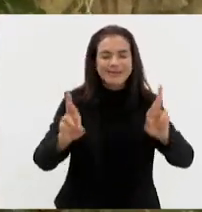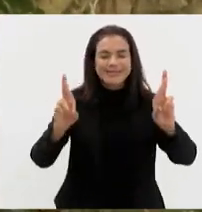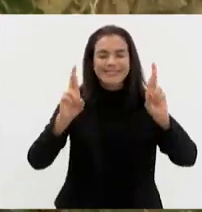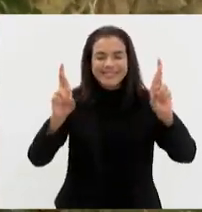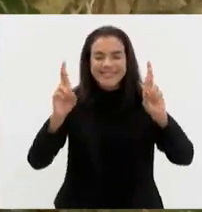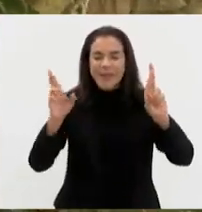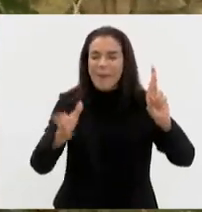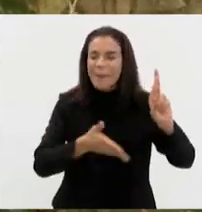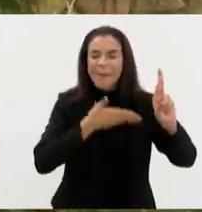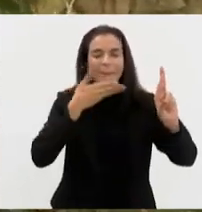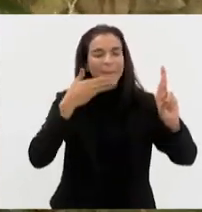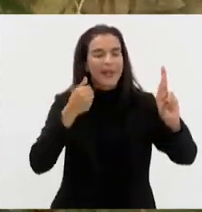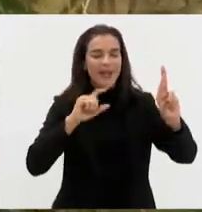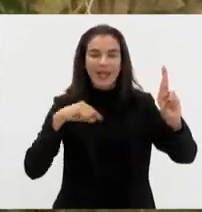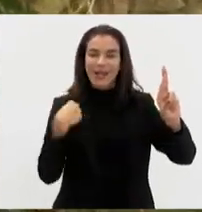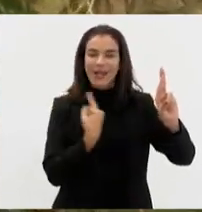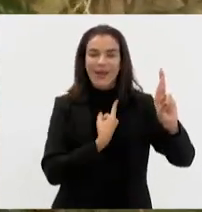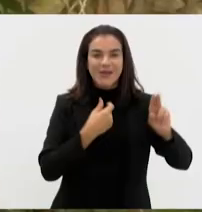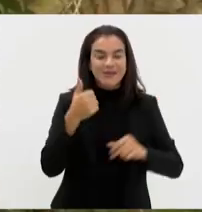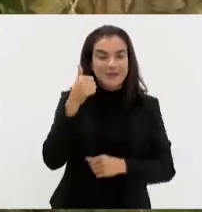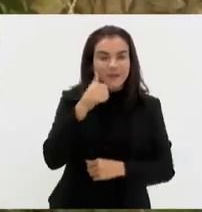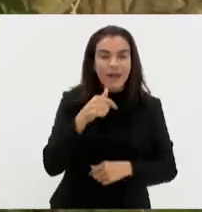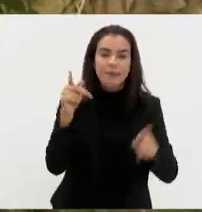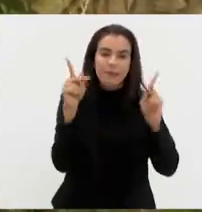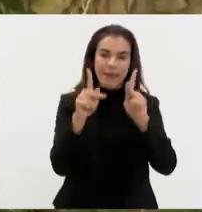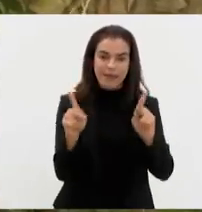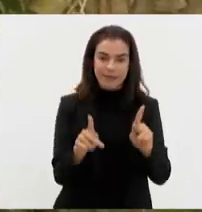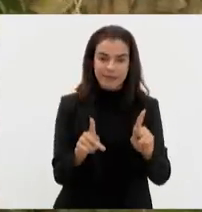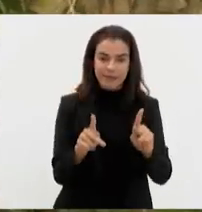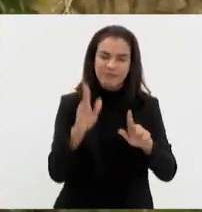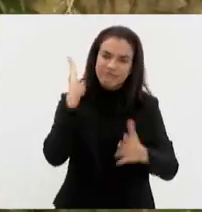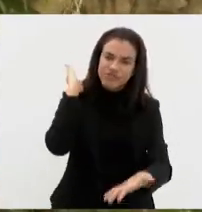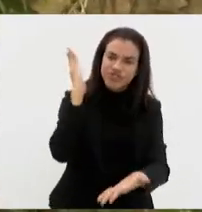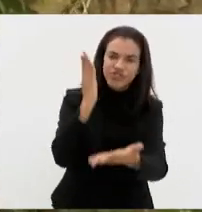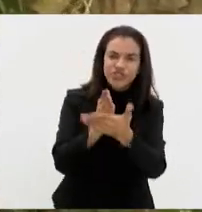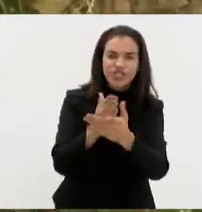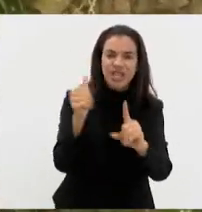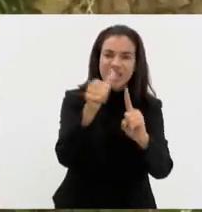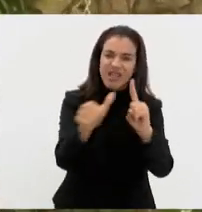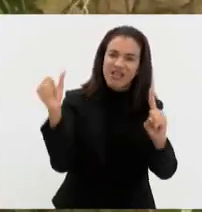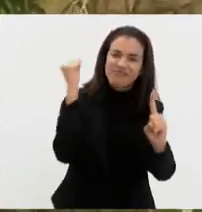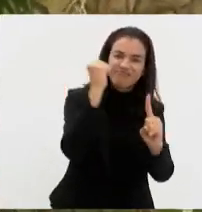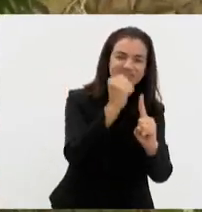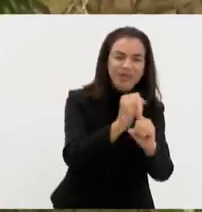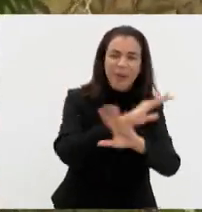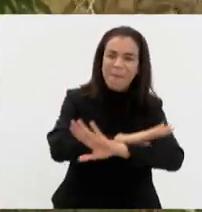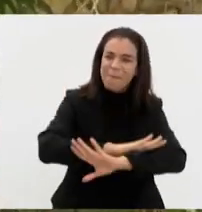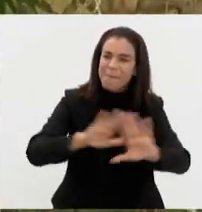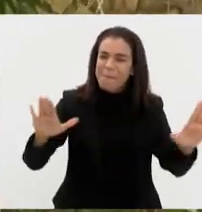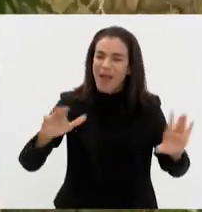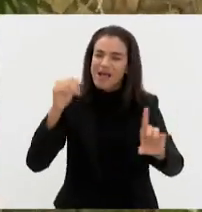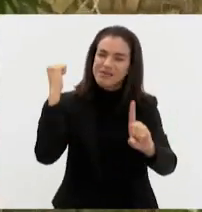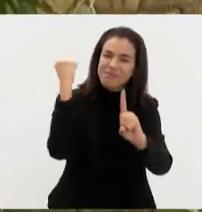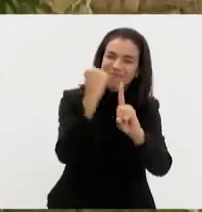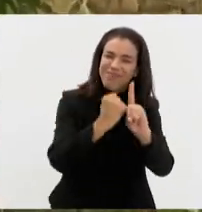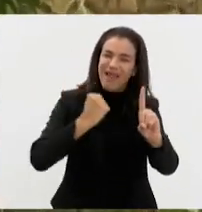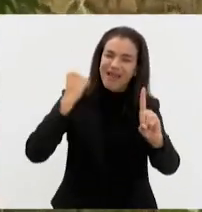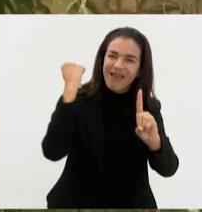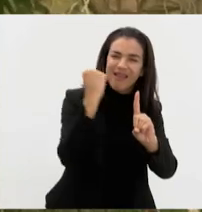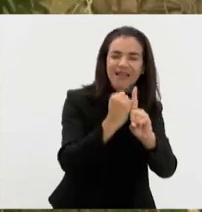de melhor para nós mulheres é paz. Chega de feminicídio, basta de matar as